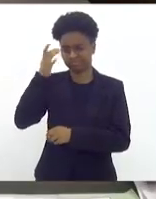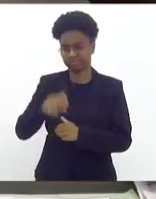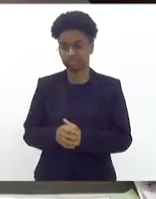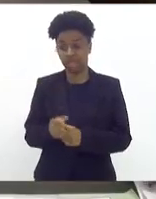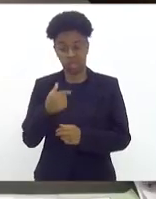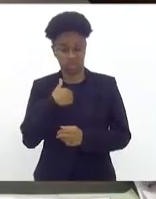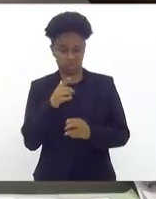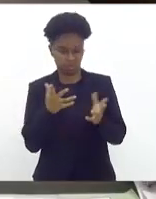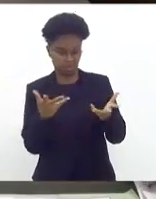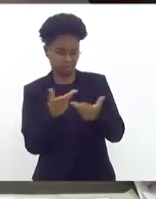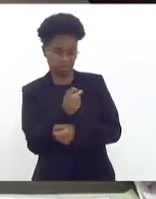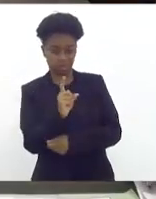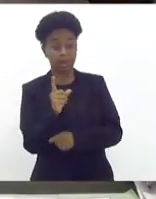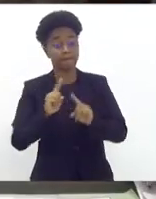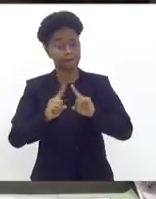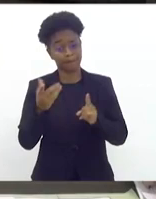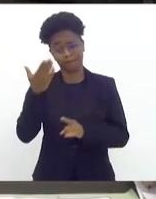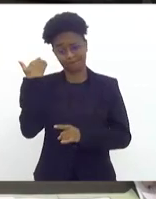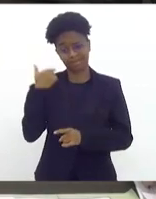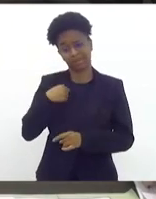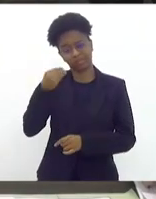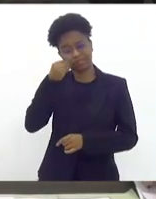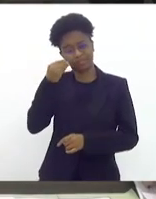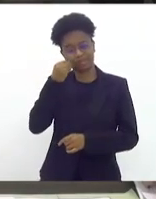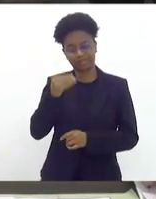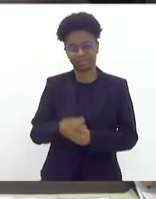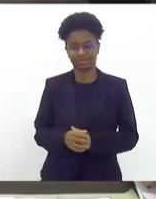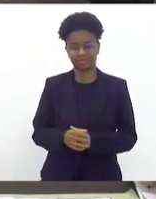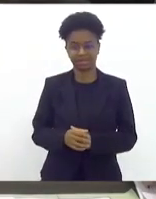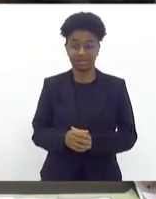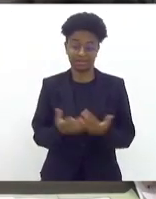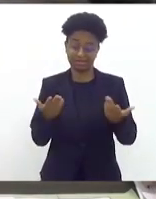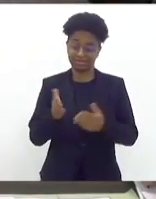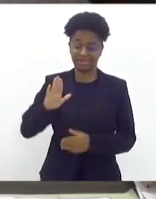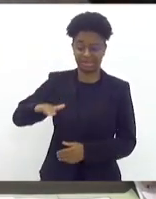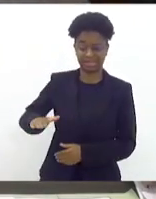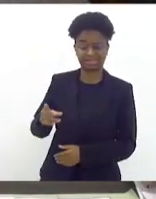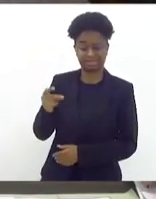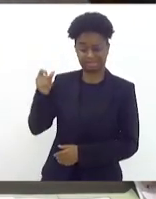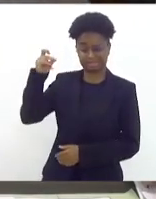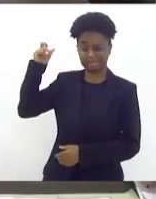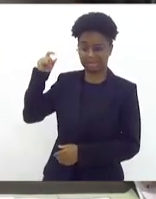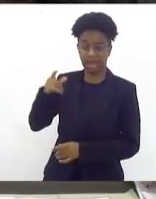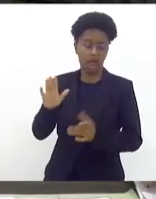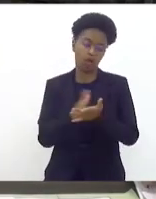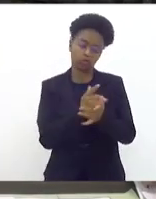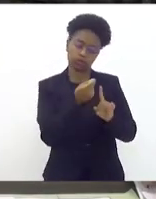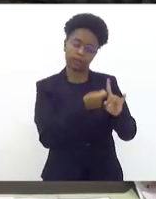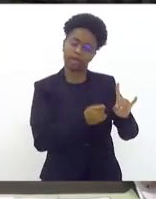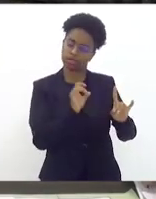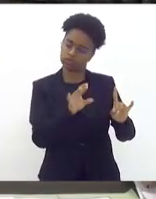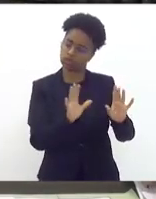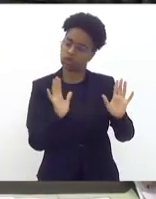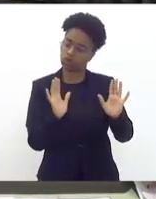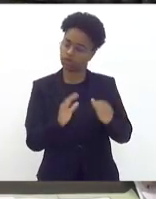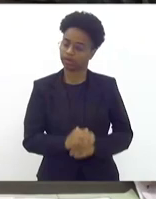quando eu era guri até que tem uns passos. Quando era guri faz algum tempo, né? Alguns meses.